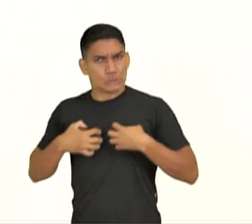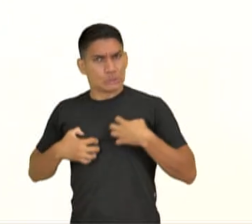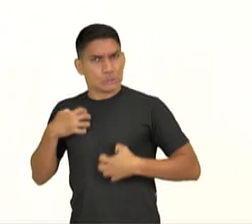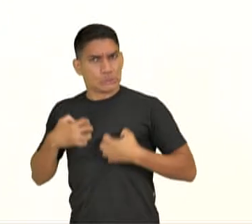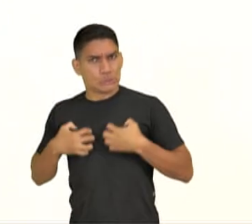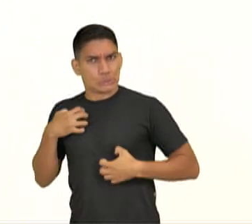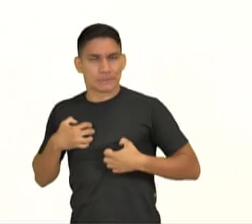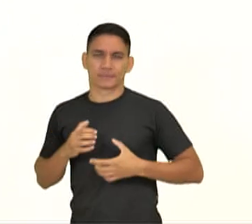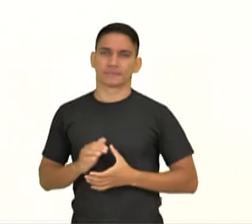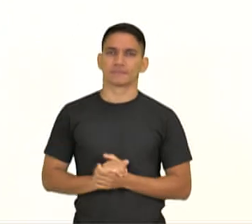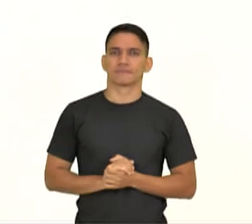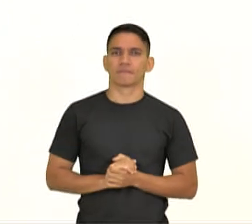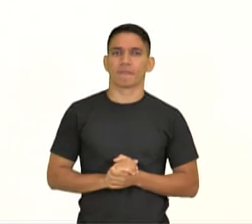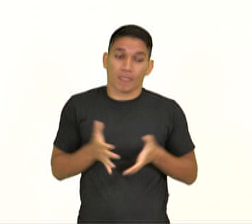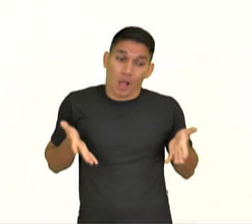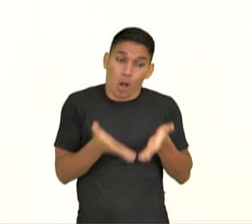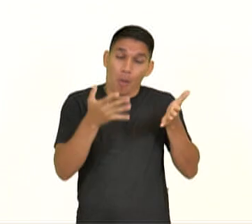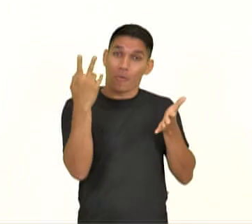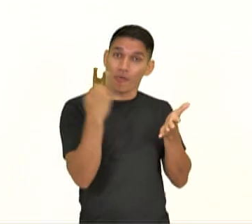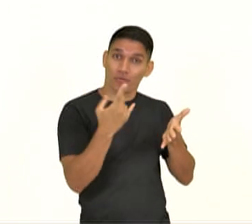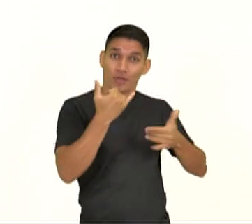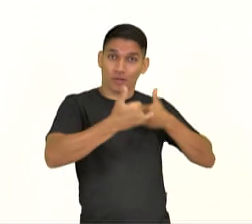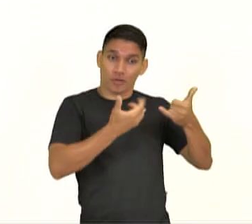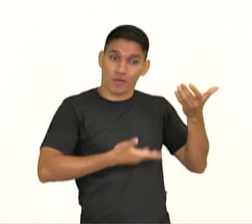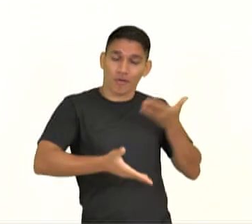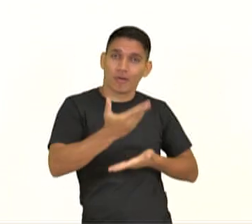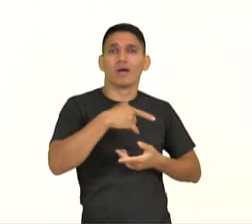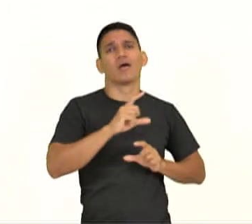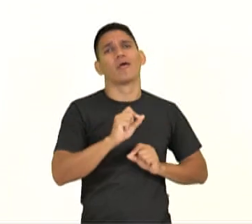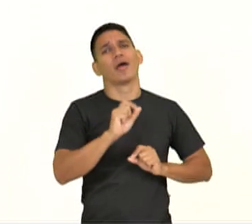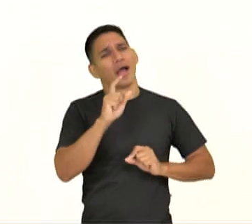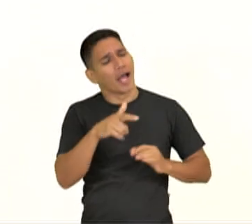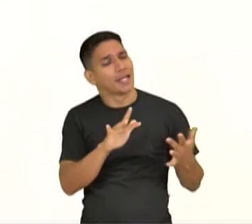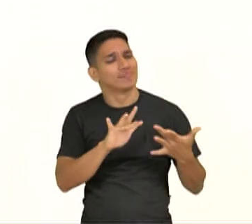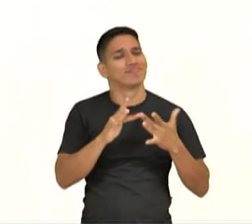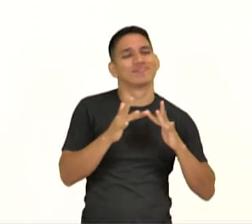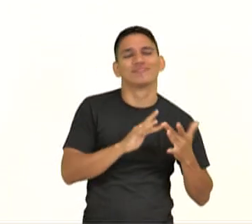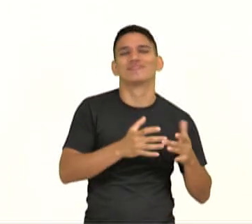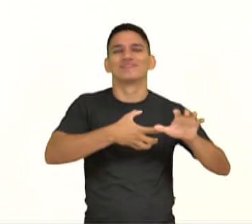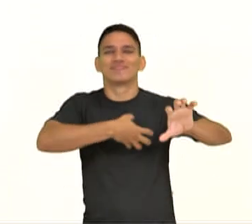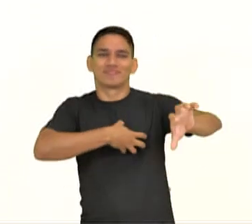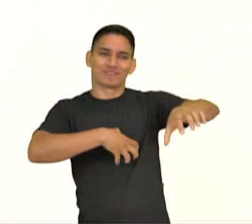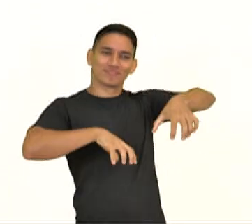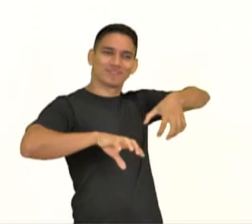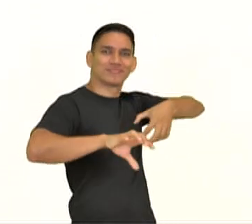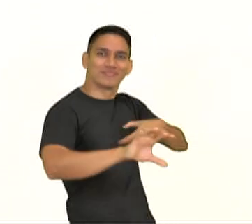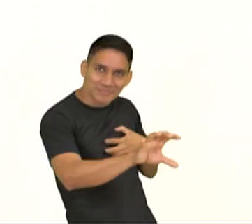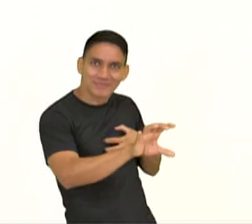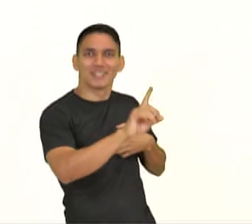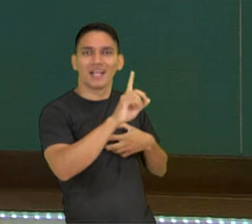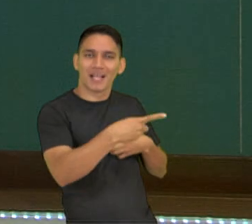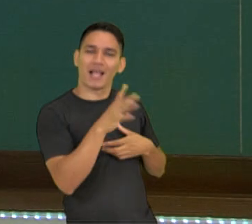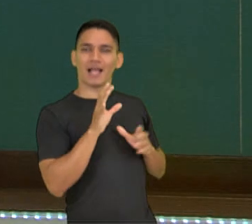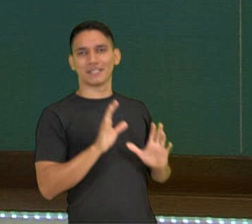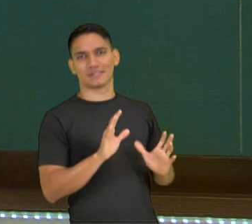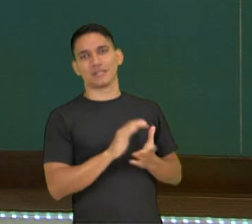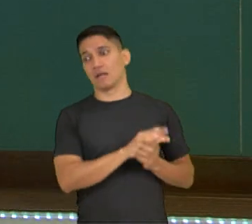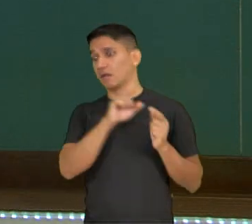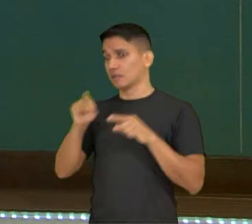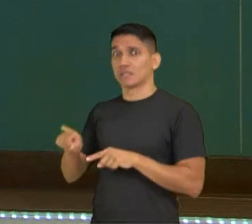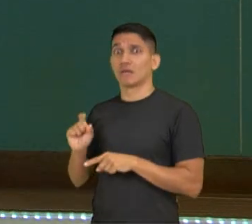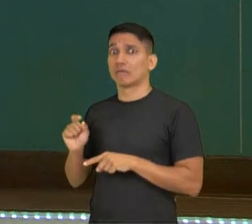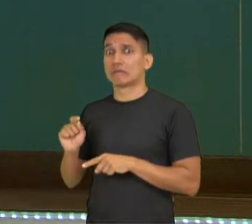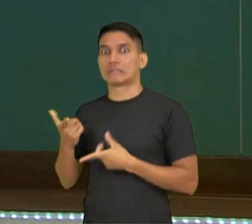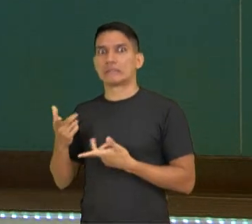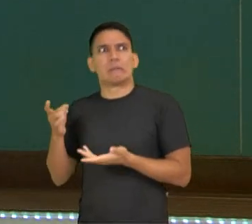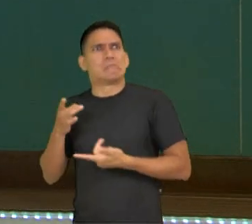A motivação do cooperativo é o amor, né? É você tem a empatia pelo próximo, e aqui é o